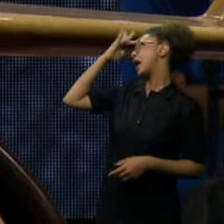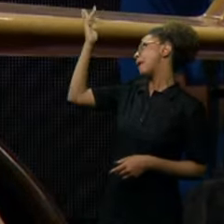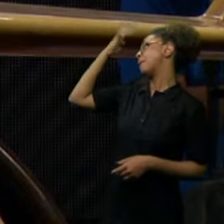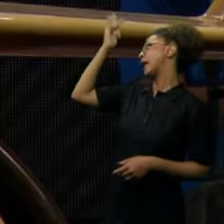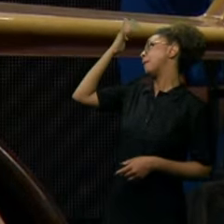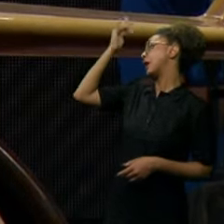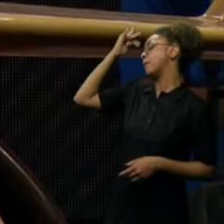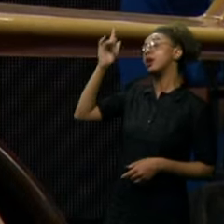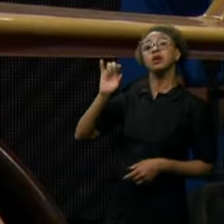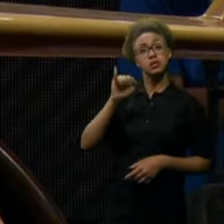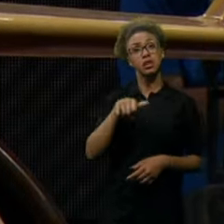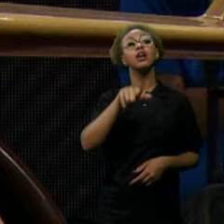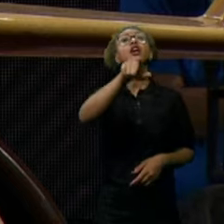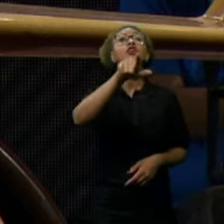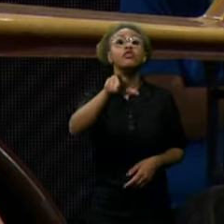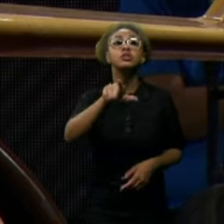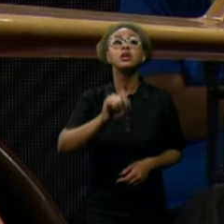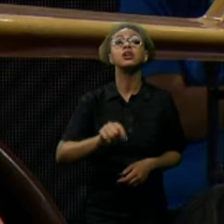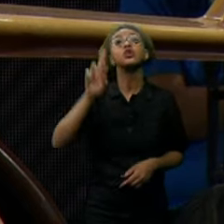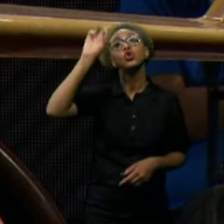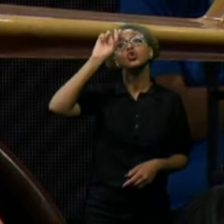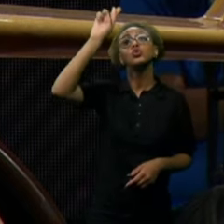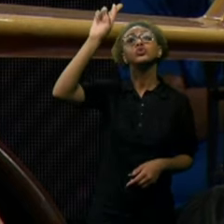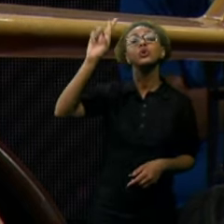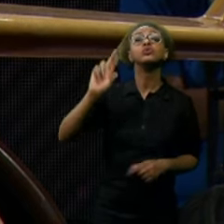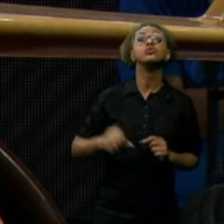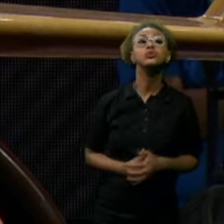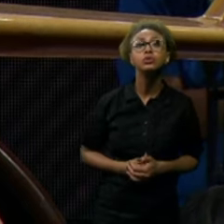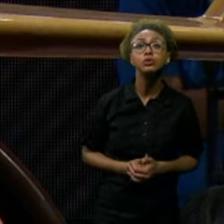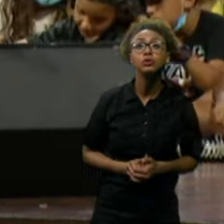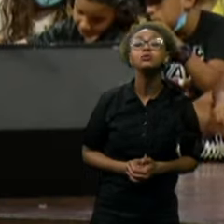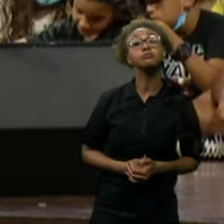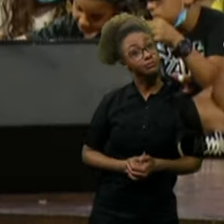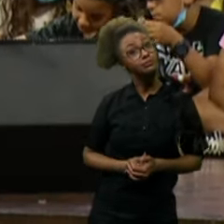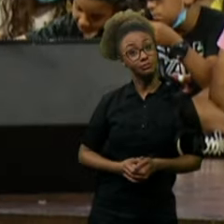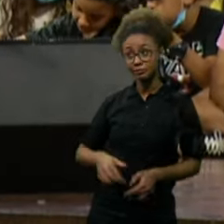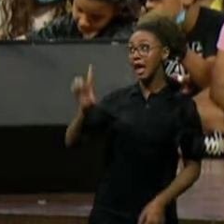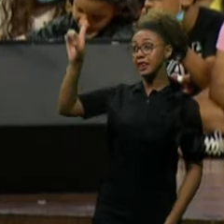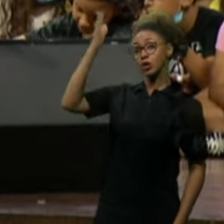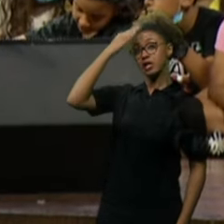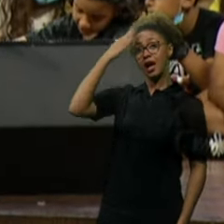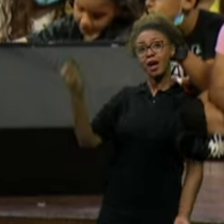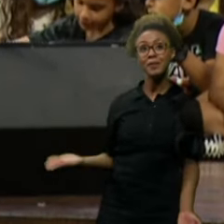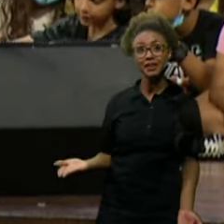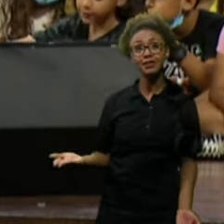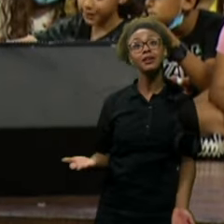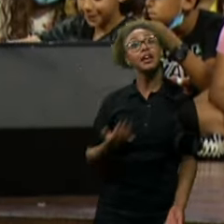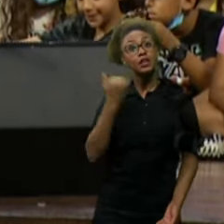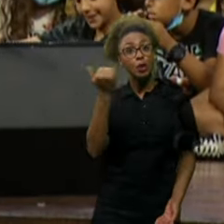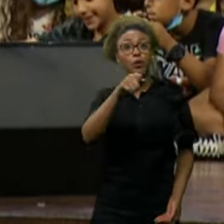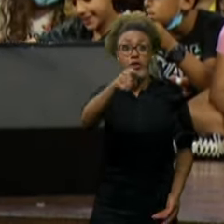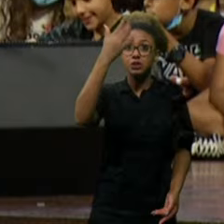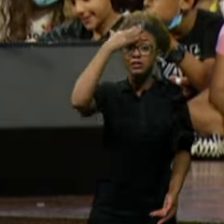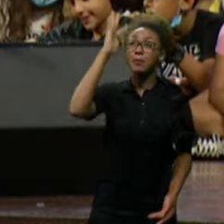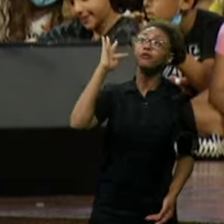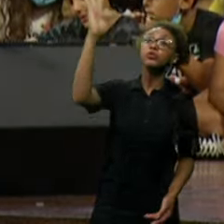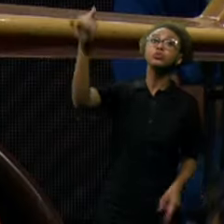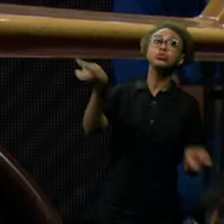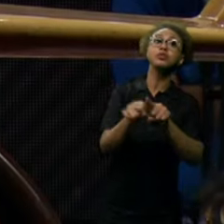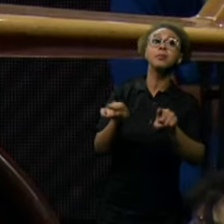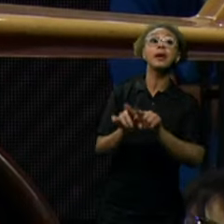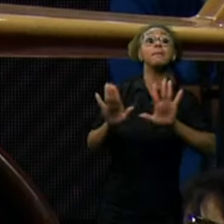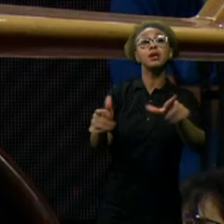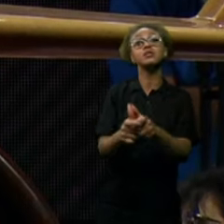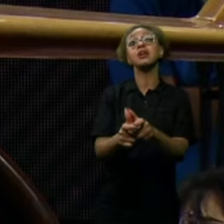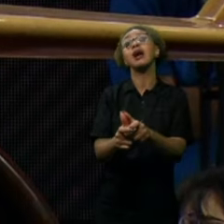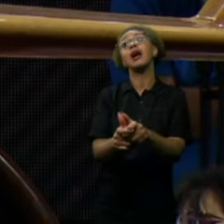sim e você pertence a quem bom então não seria conveniente que você souber sobre as coisas da manhã só